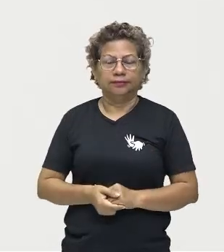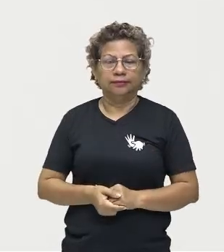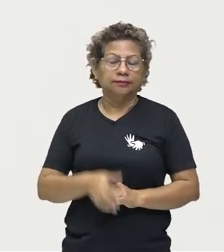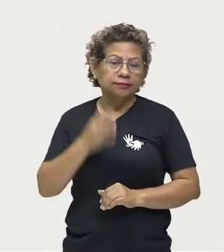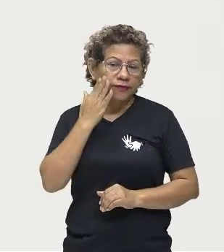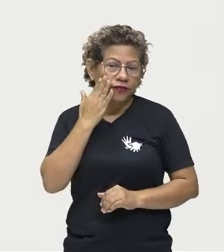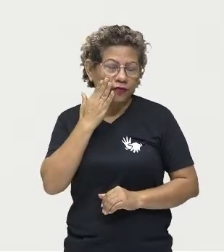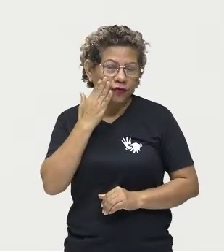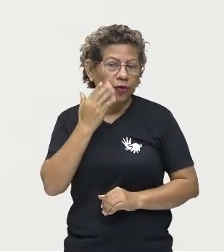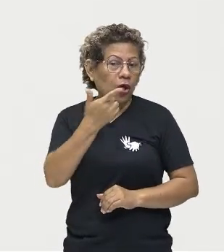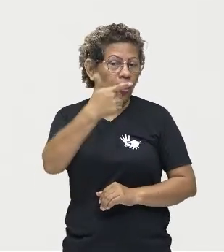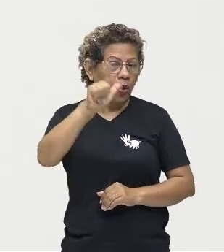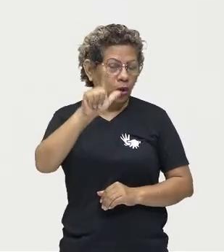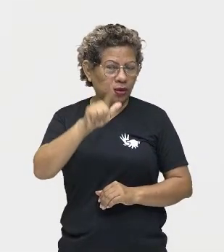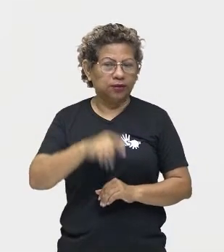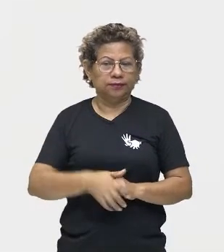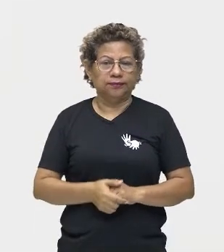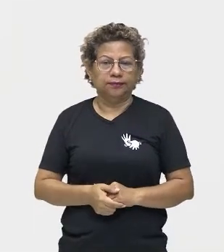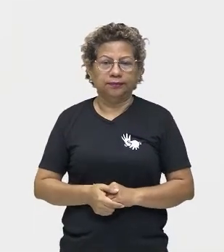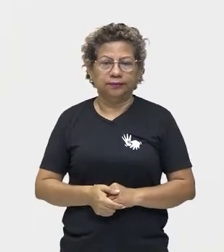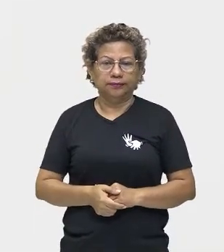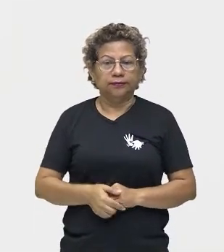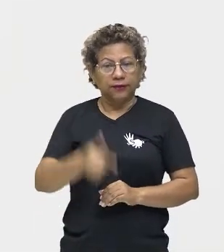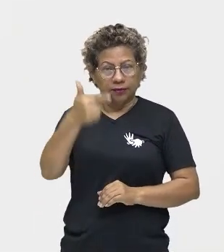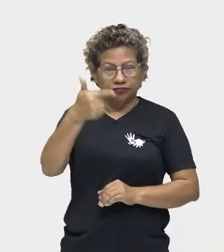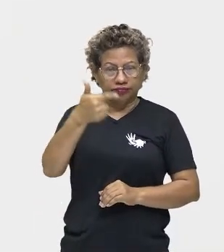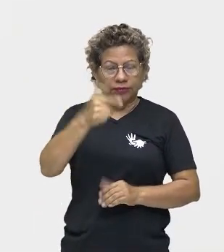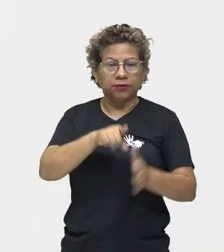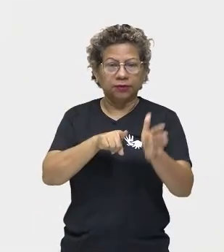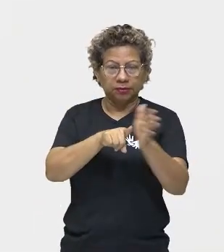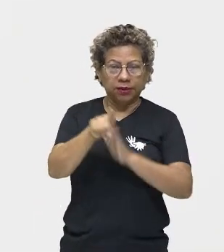Vamos então para a nossa próxima questão.